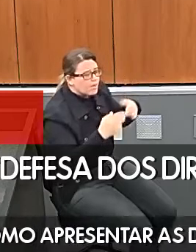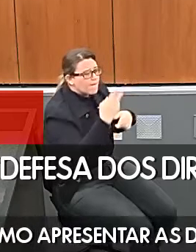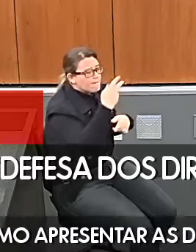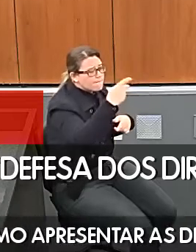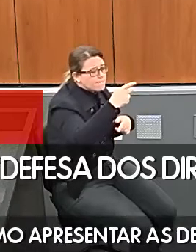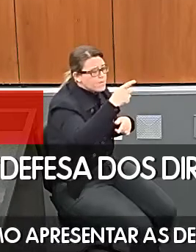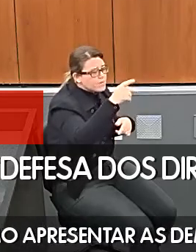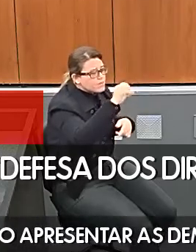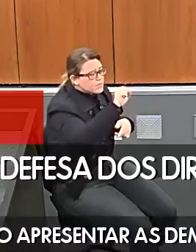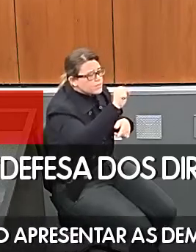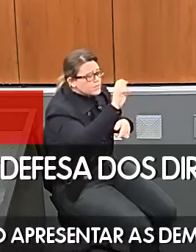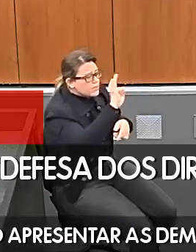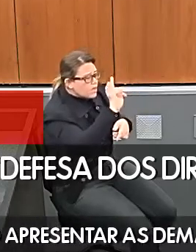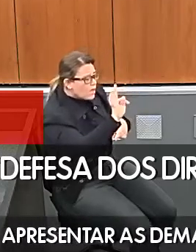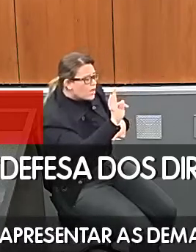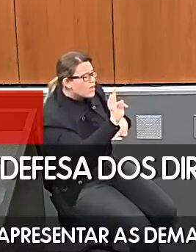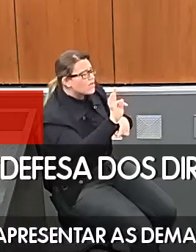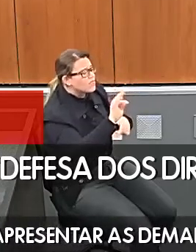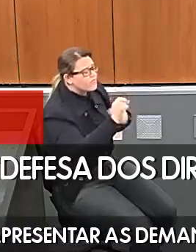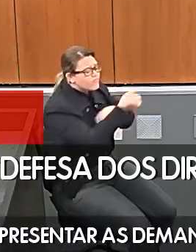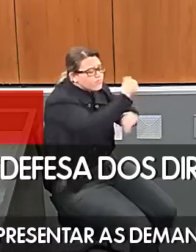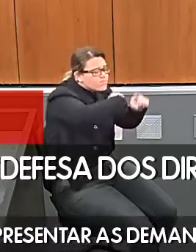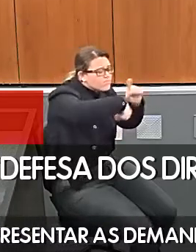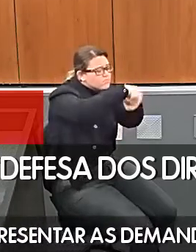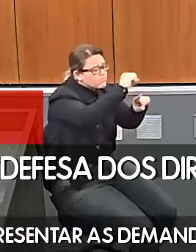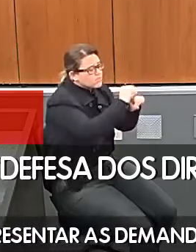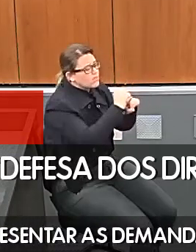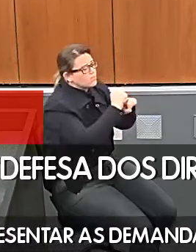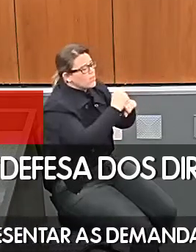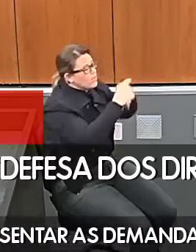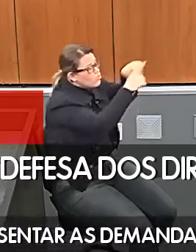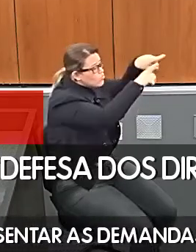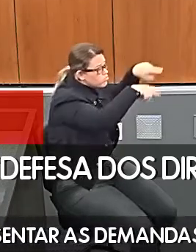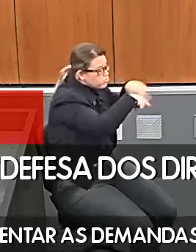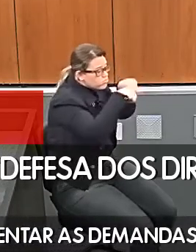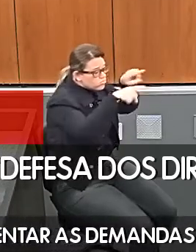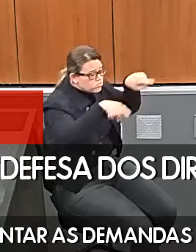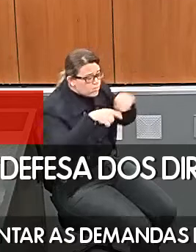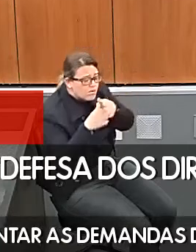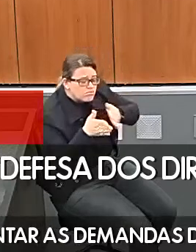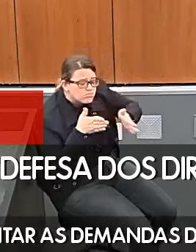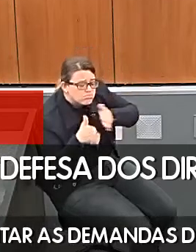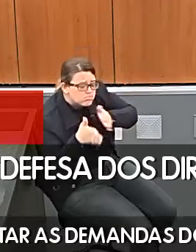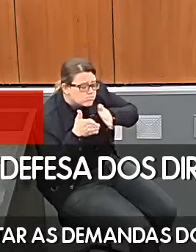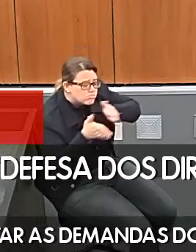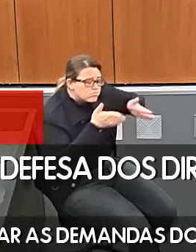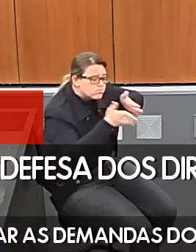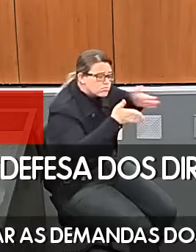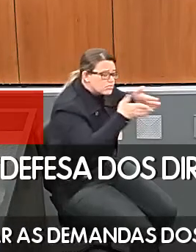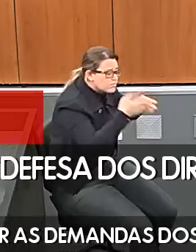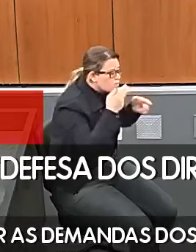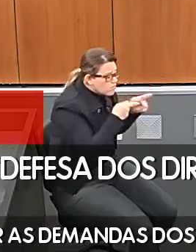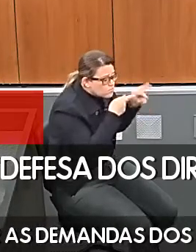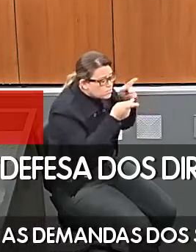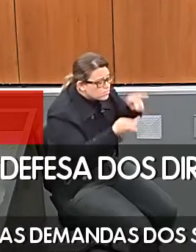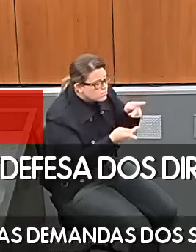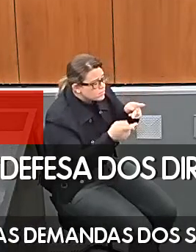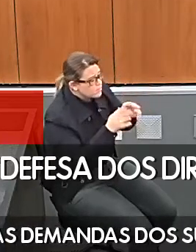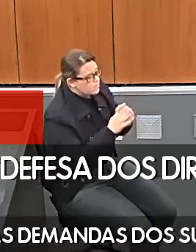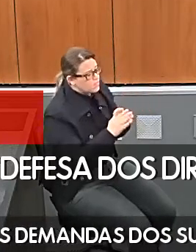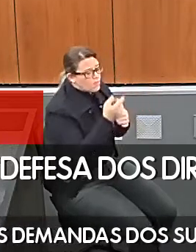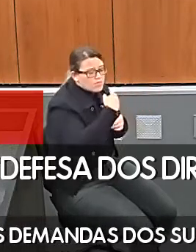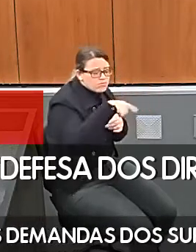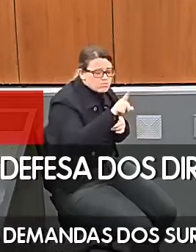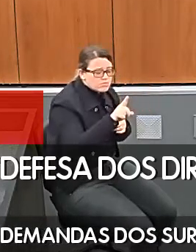de todos os... ação social, todos os acessos que o SUDS precisa estar tá visitando. E aí a